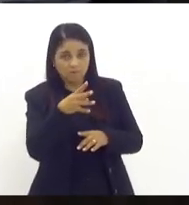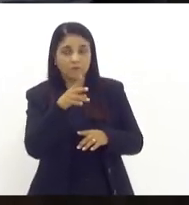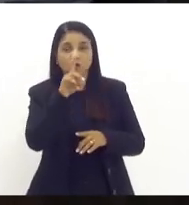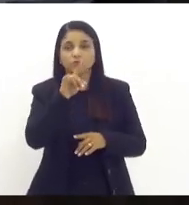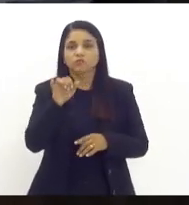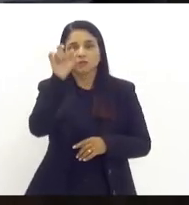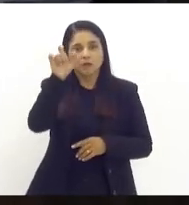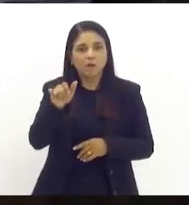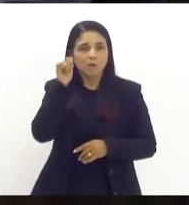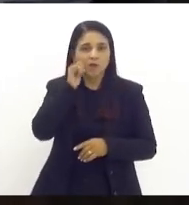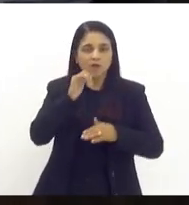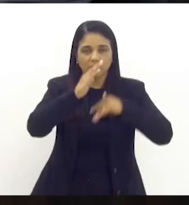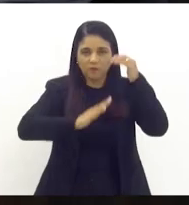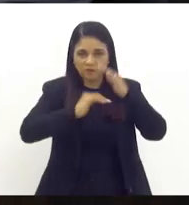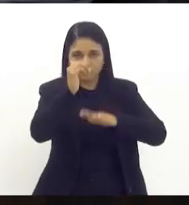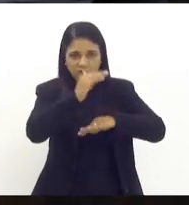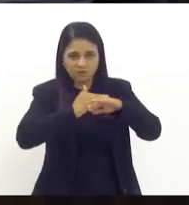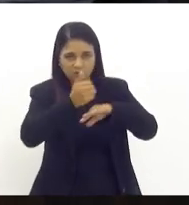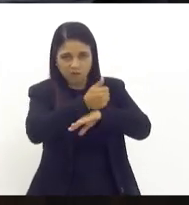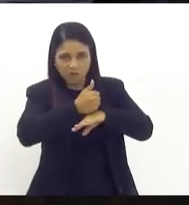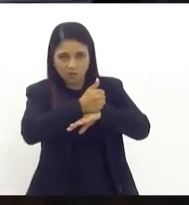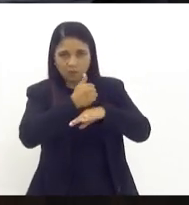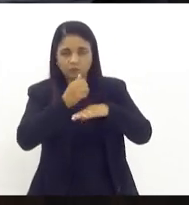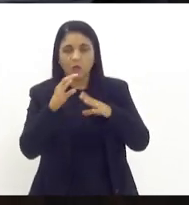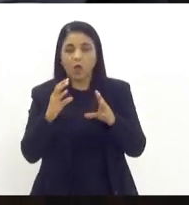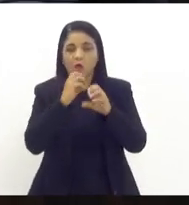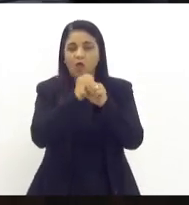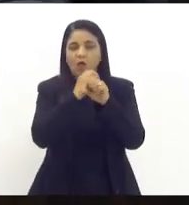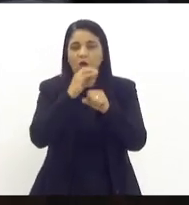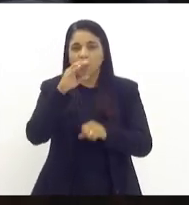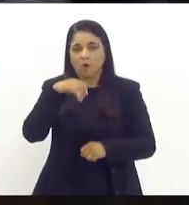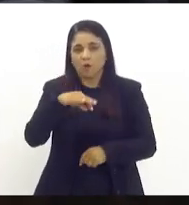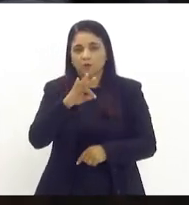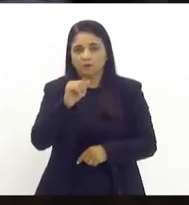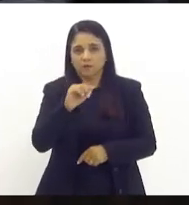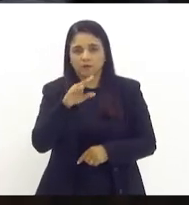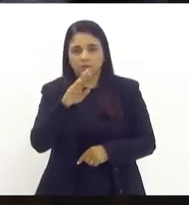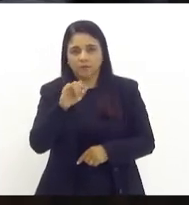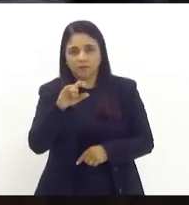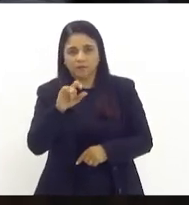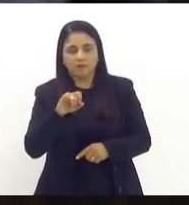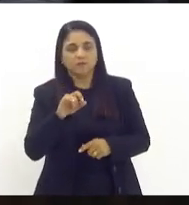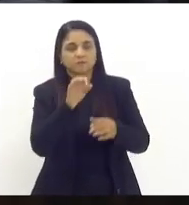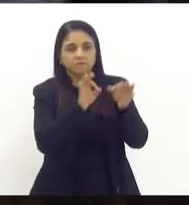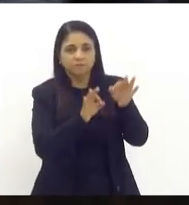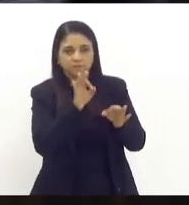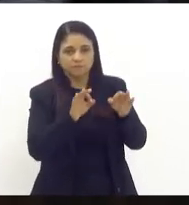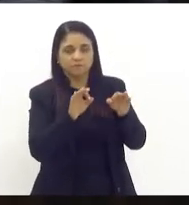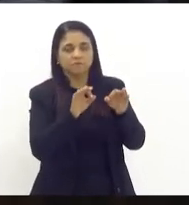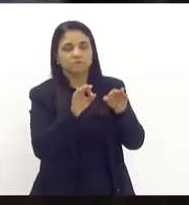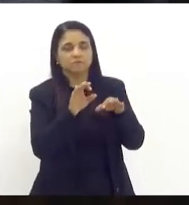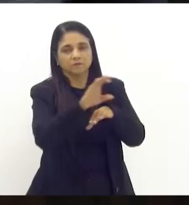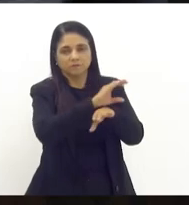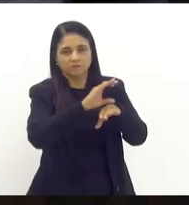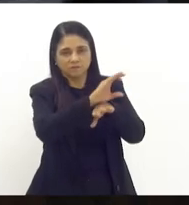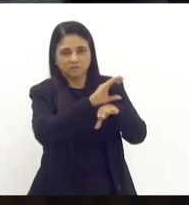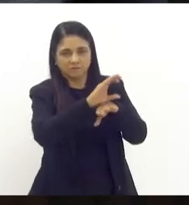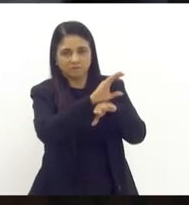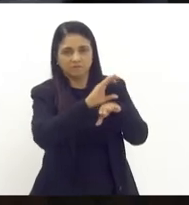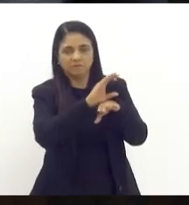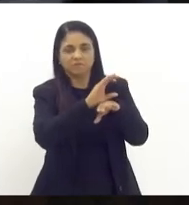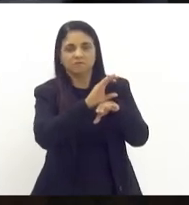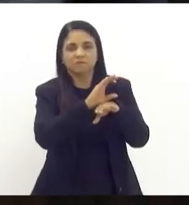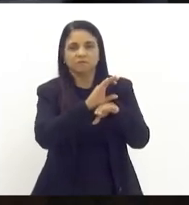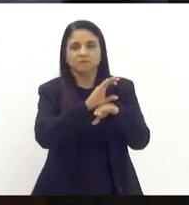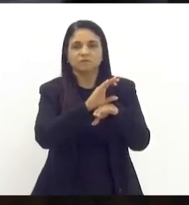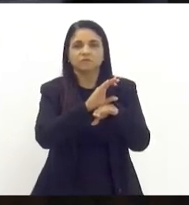da mulher profissional da contabilidade parecidas comissões de constituições de Justiça pela juricidade